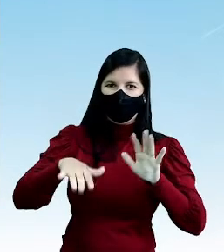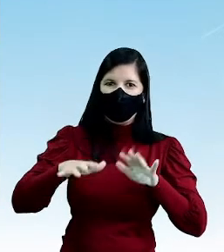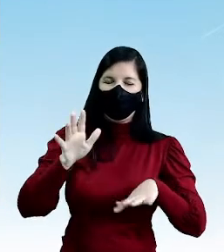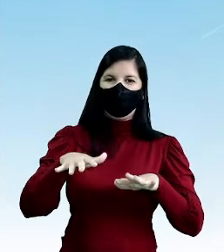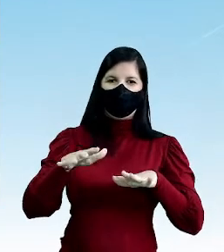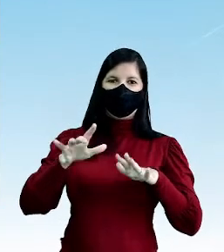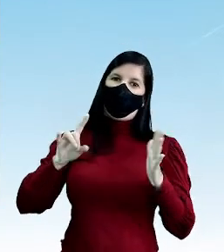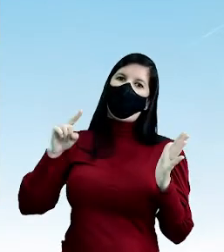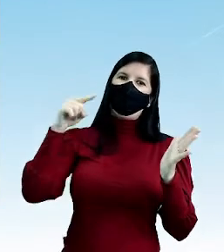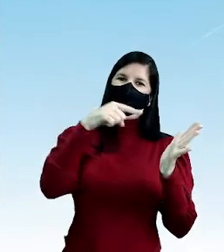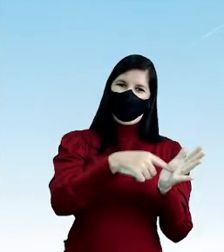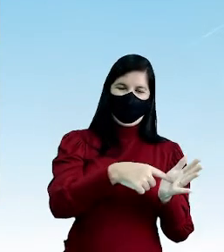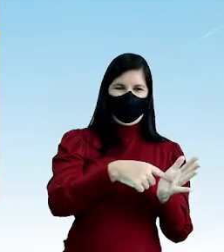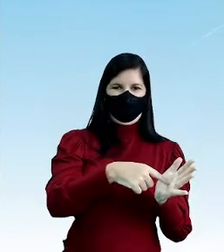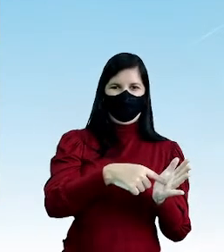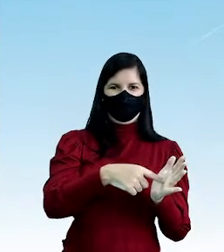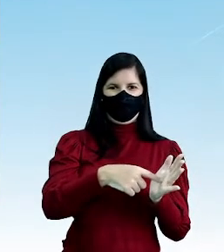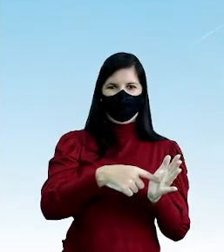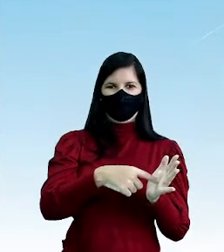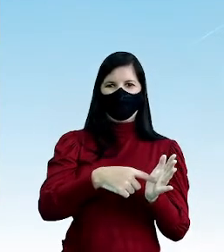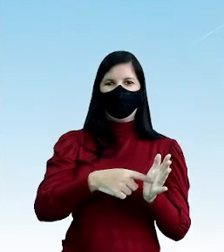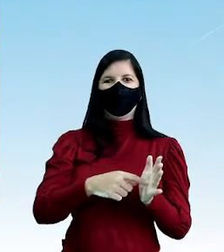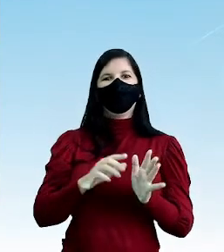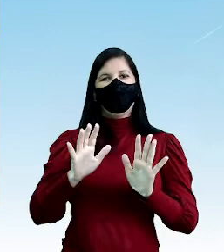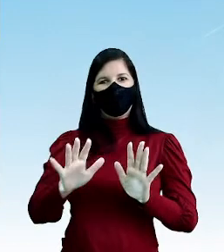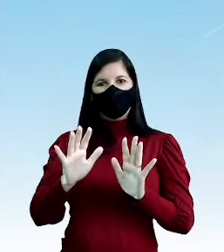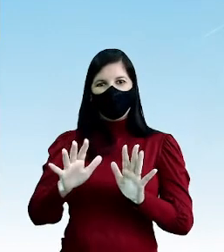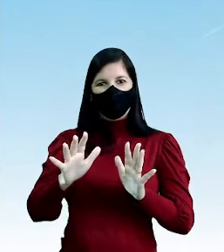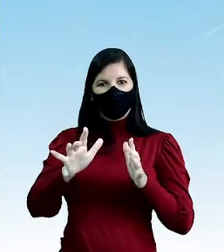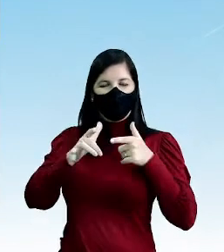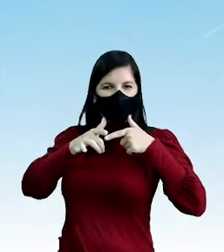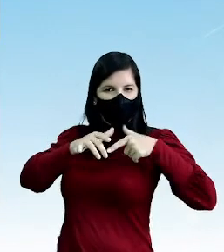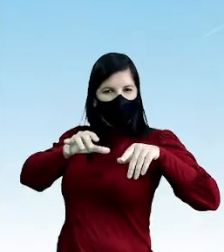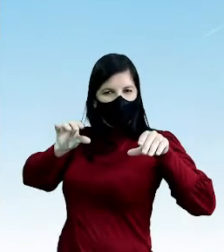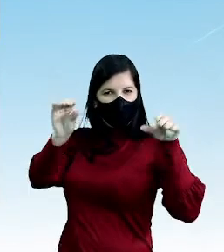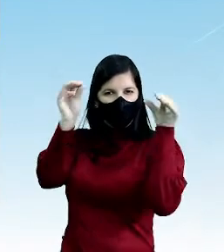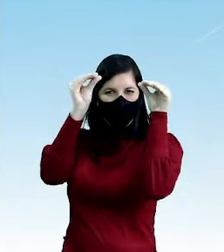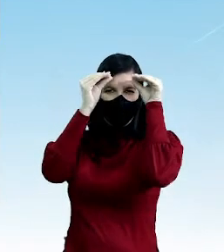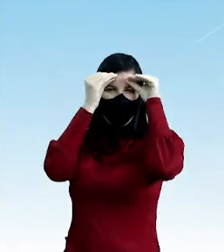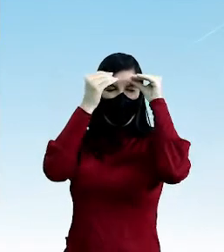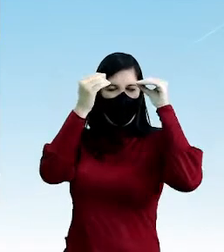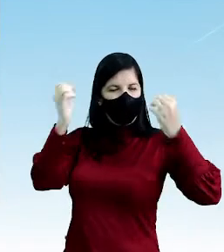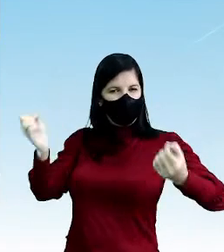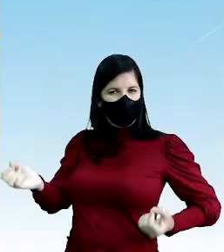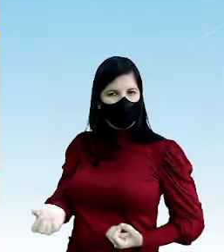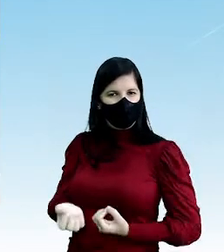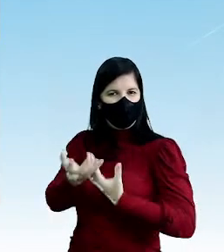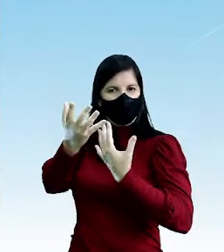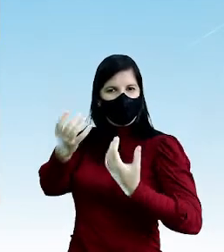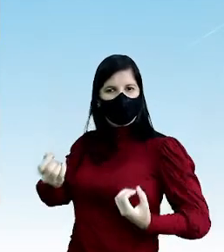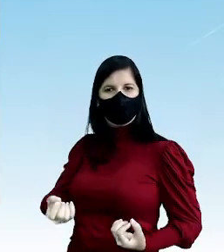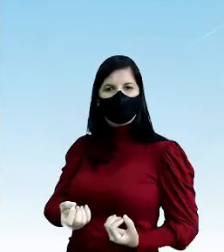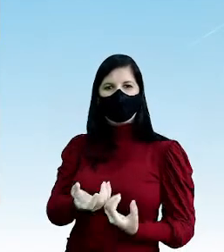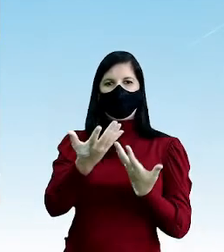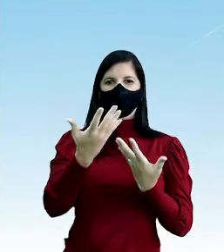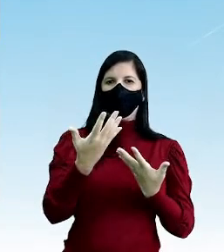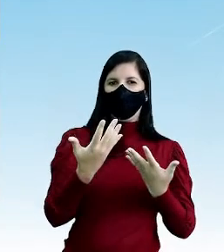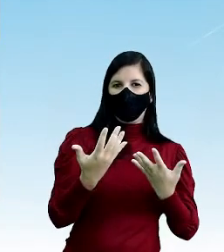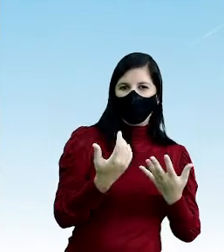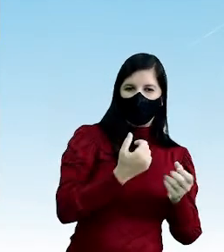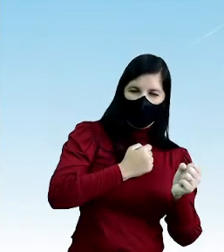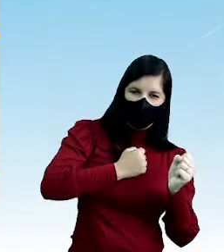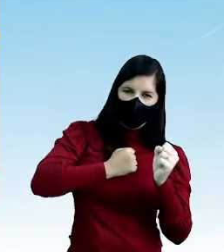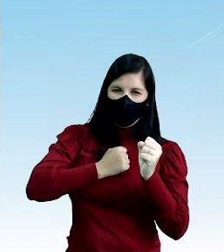seu objetivo, né? Então, e a linguagem da dança é justamente isso, né? Você pode dançar, né? Qualquer ritmo você pode,